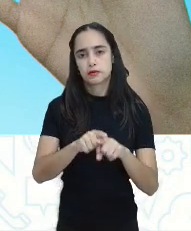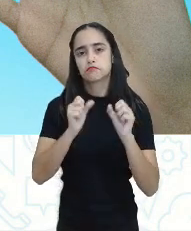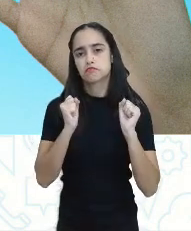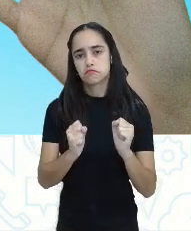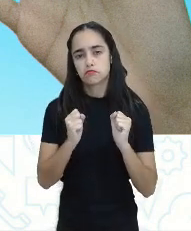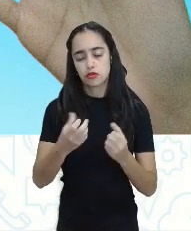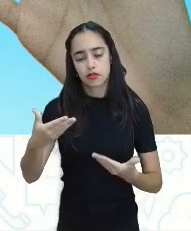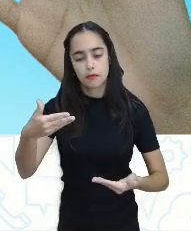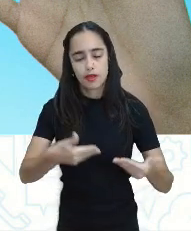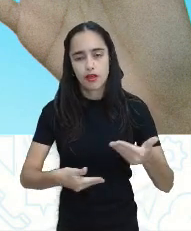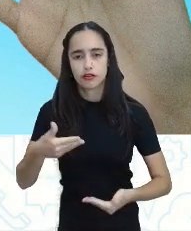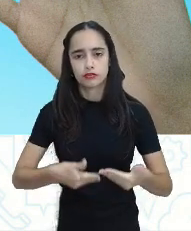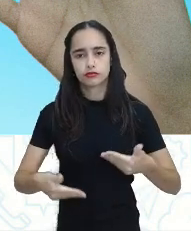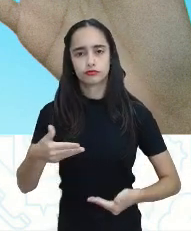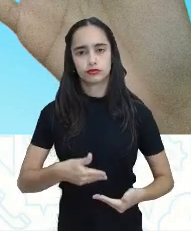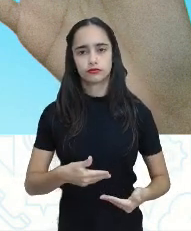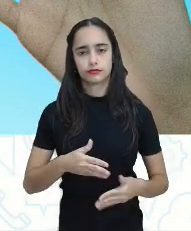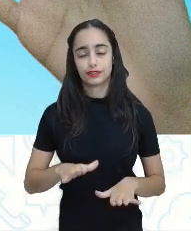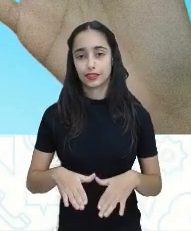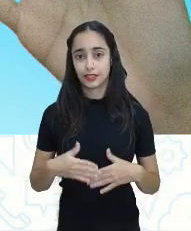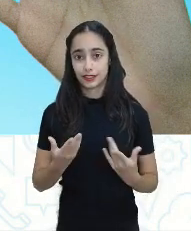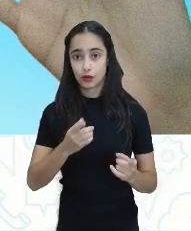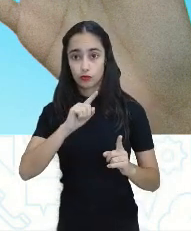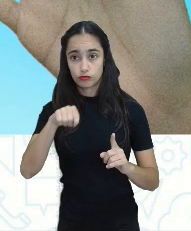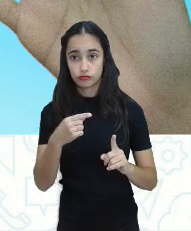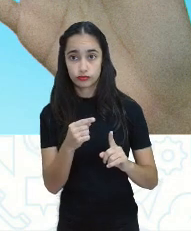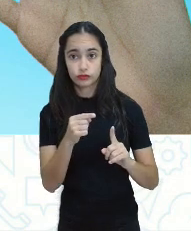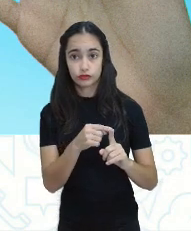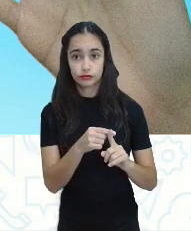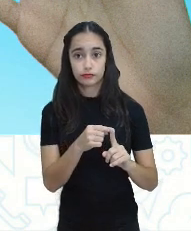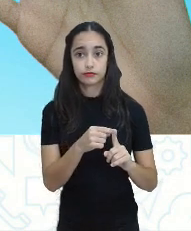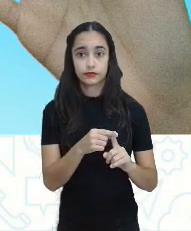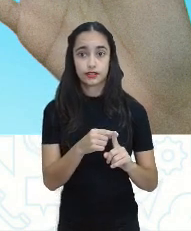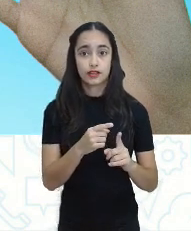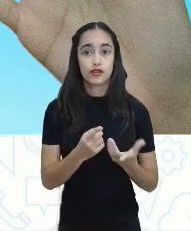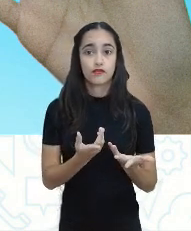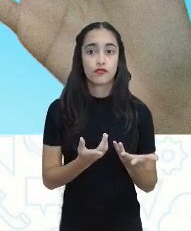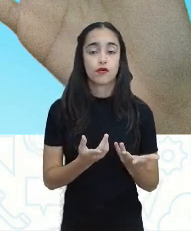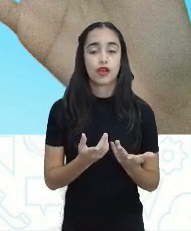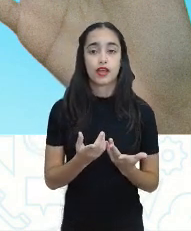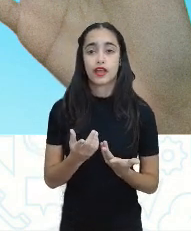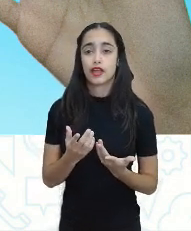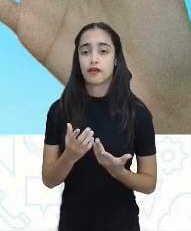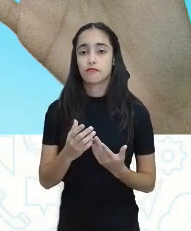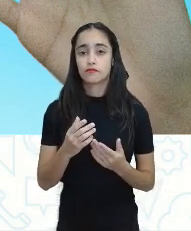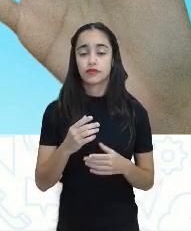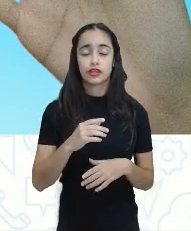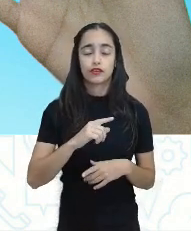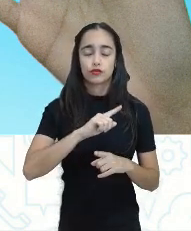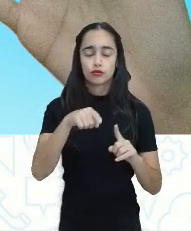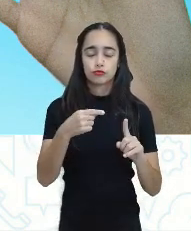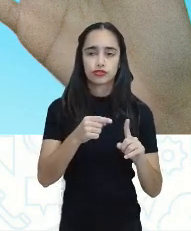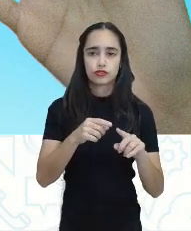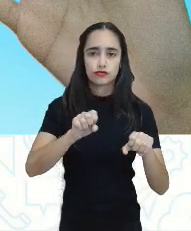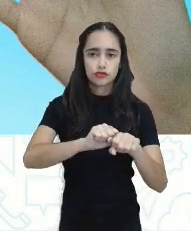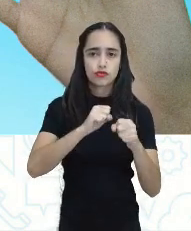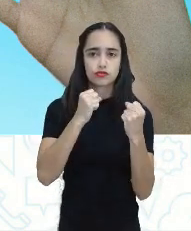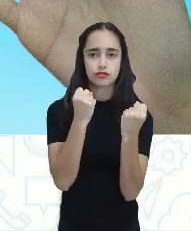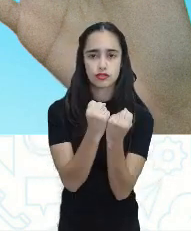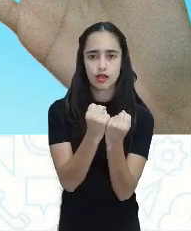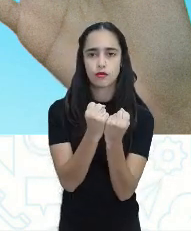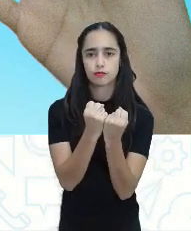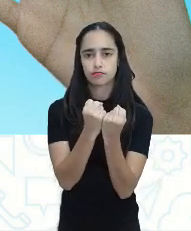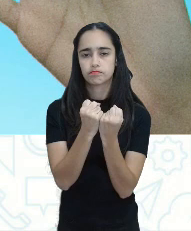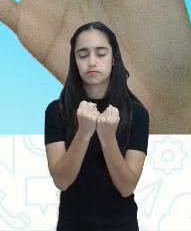possa participar. Então, a função social da propriedade visa evitar as desigualdades